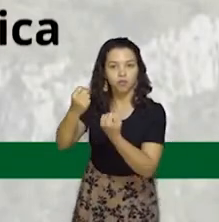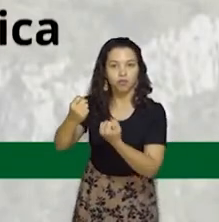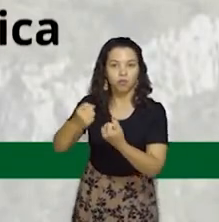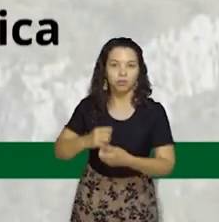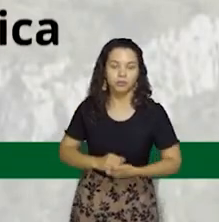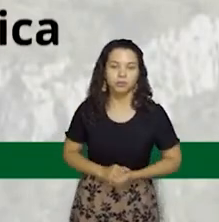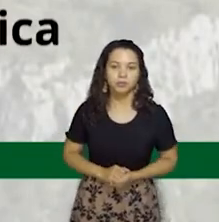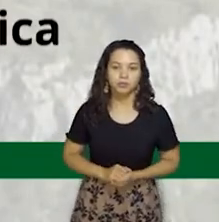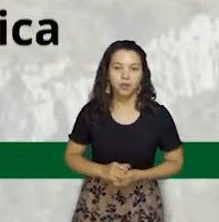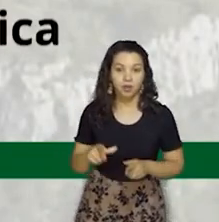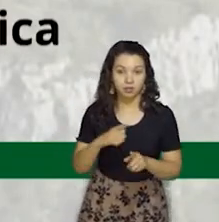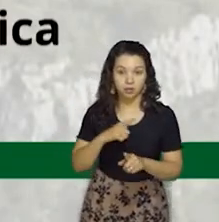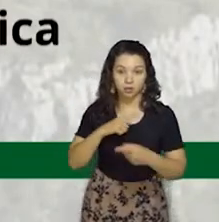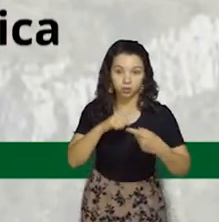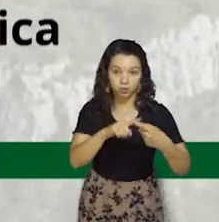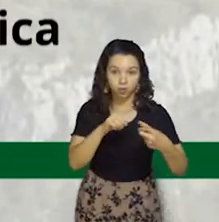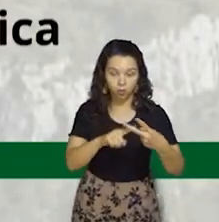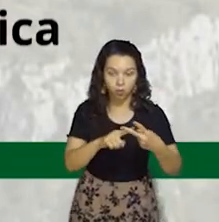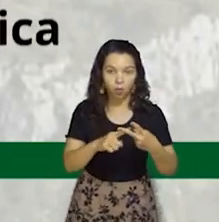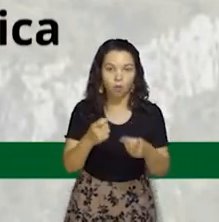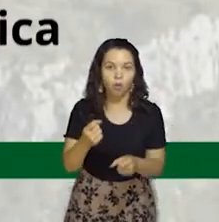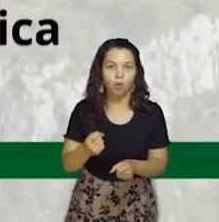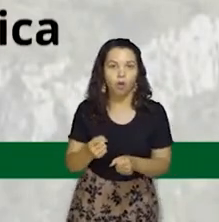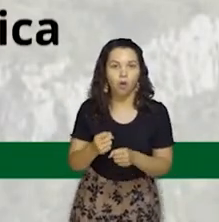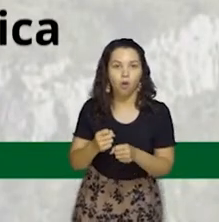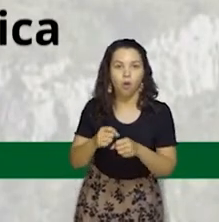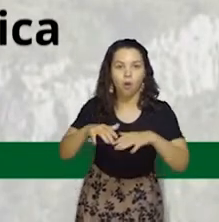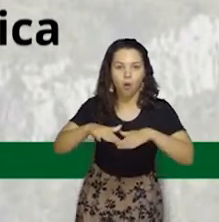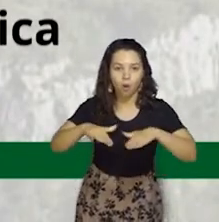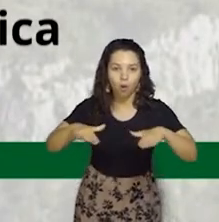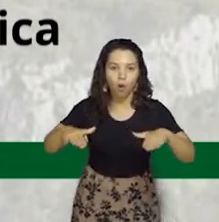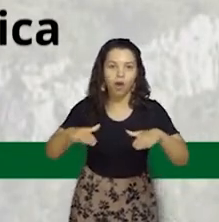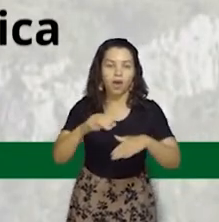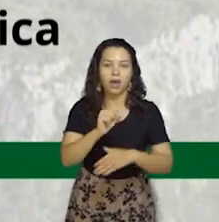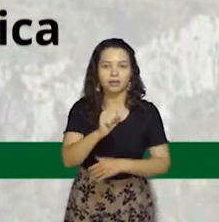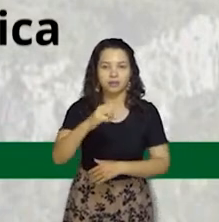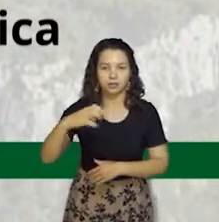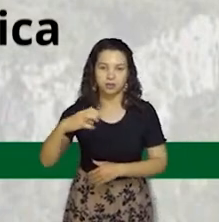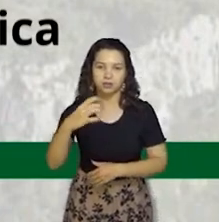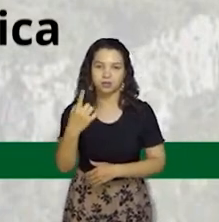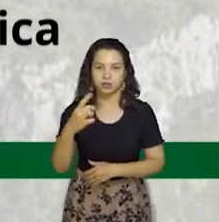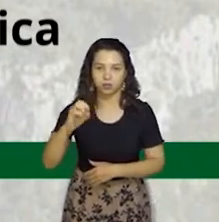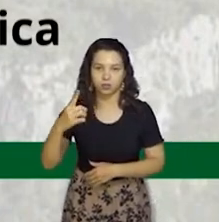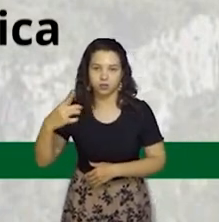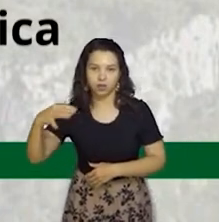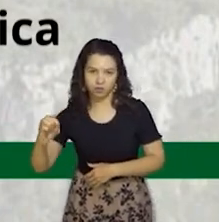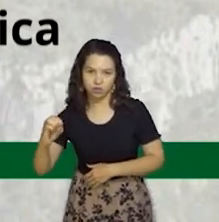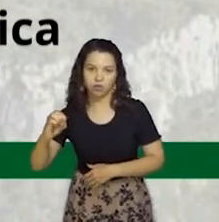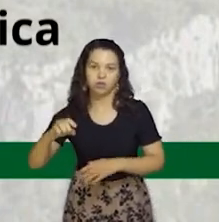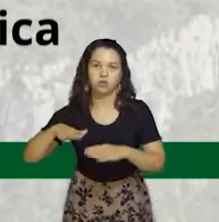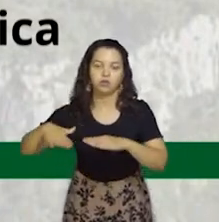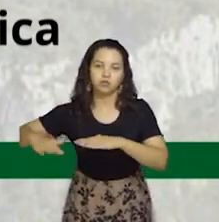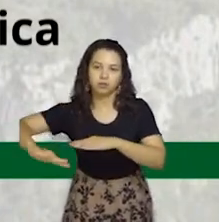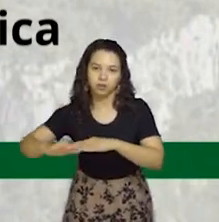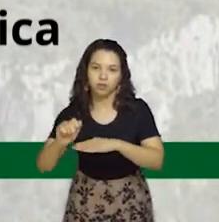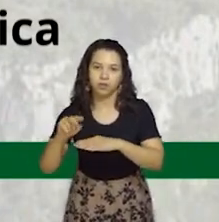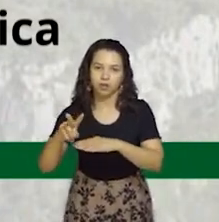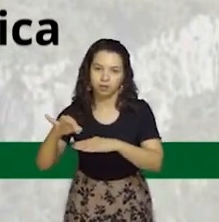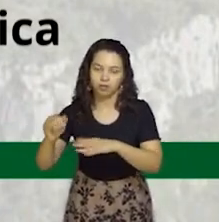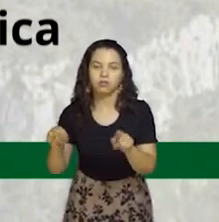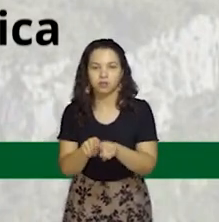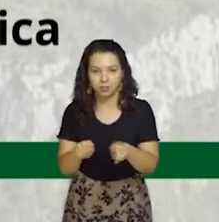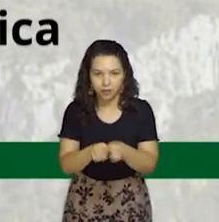duas obras em andamento, quatro obras, na verdade, a SC-110 no trecho do Avencal e no trecho do Panelão, que